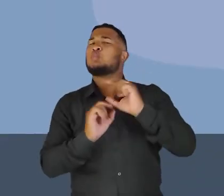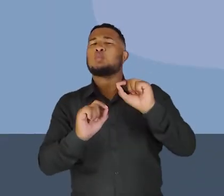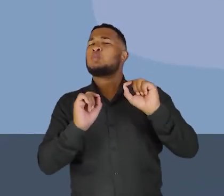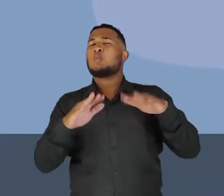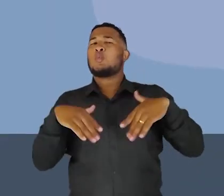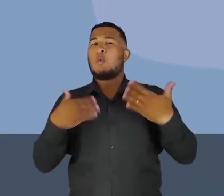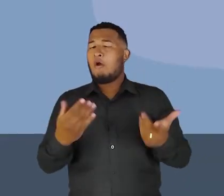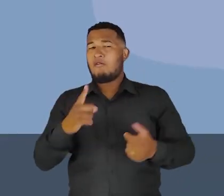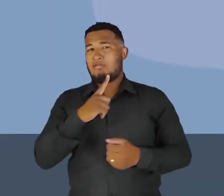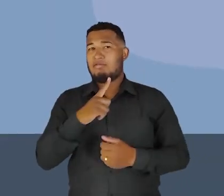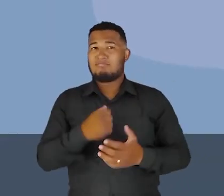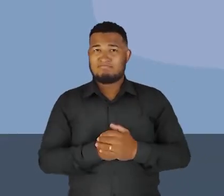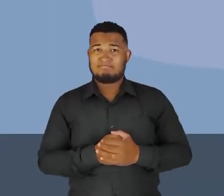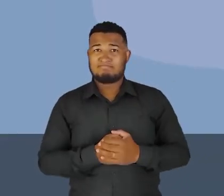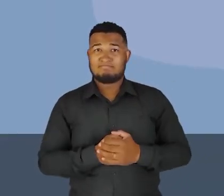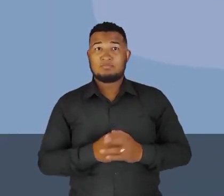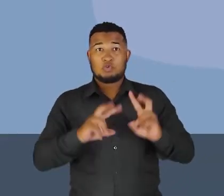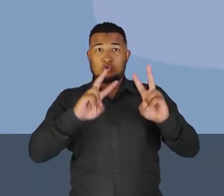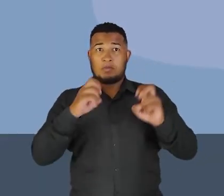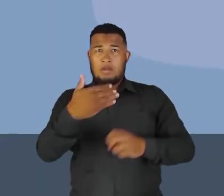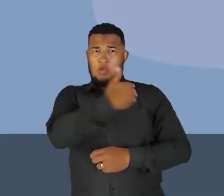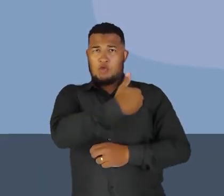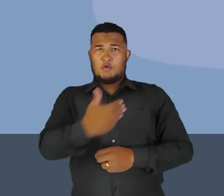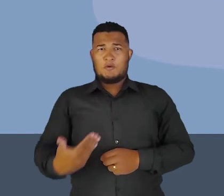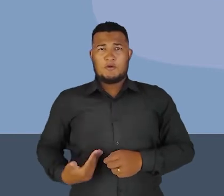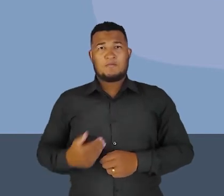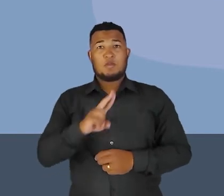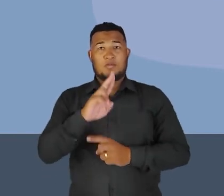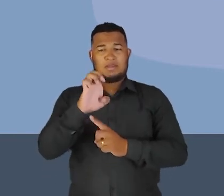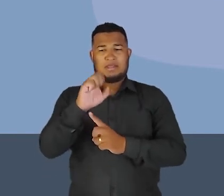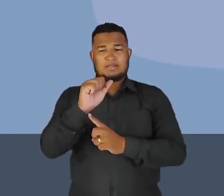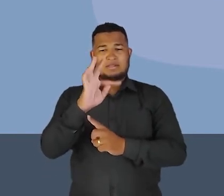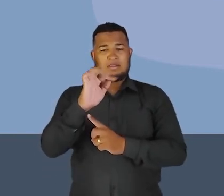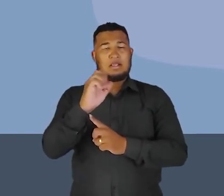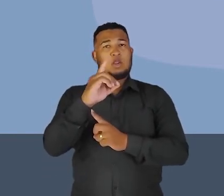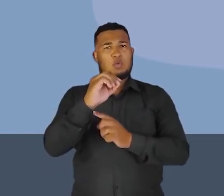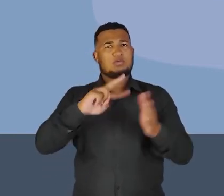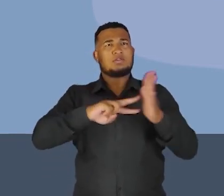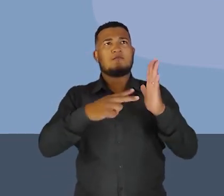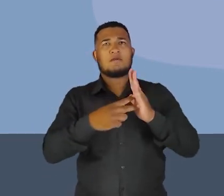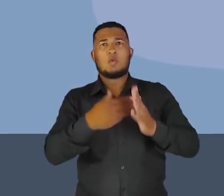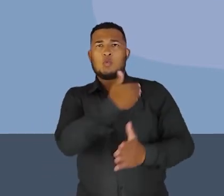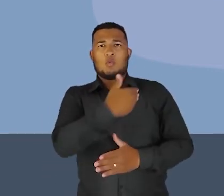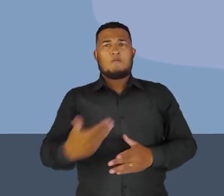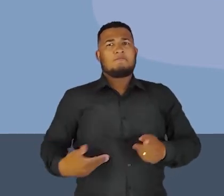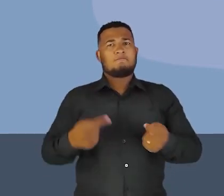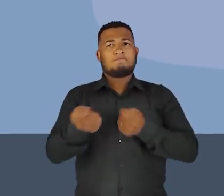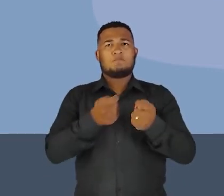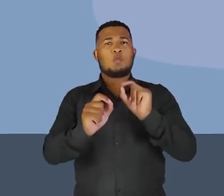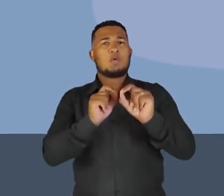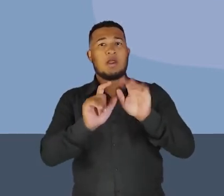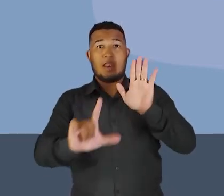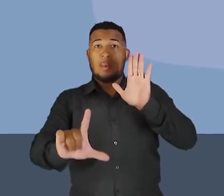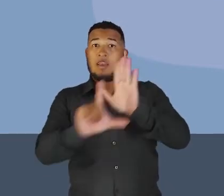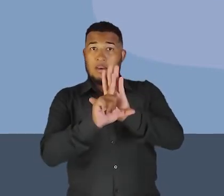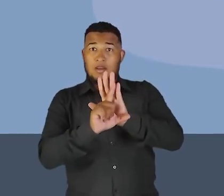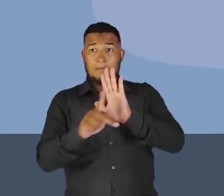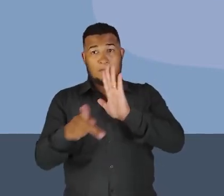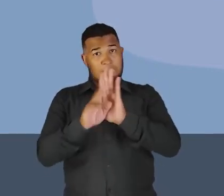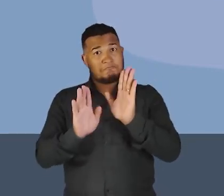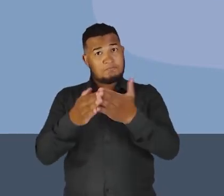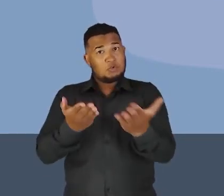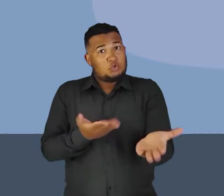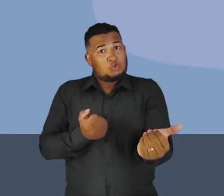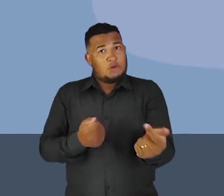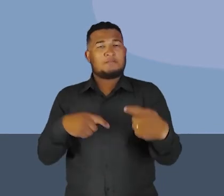que nós temos aqui? Quando a gente fala de Estado, a gente fala de leis, né, que o Estado tem que garantir para os jovens, né, para